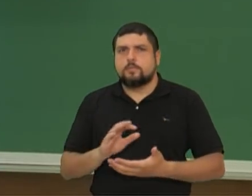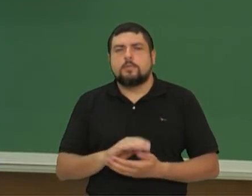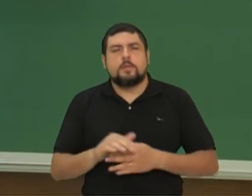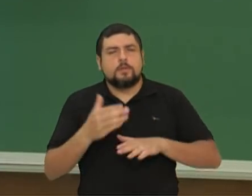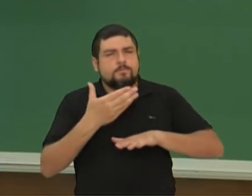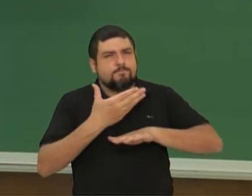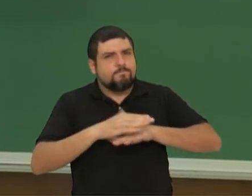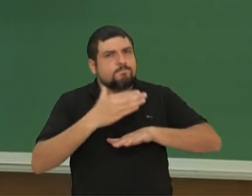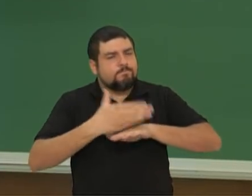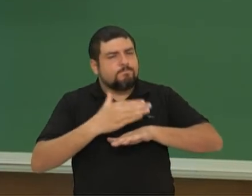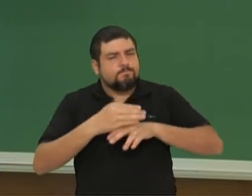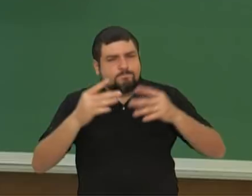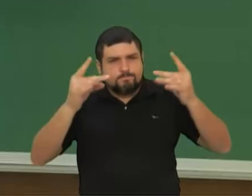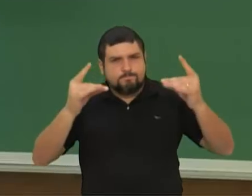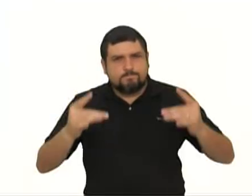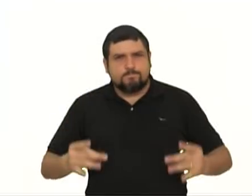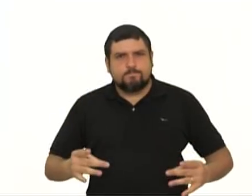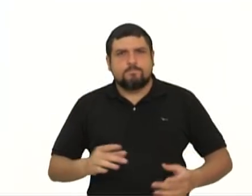exercício, detalhe por detalhe.